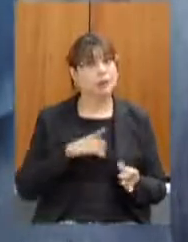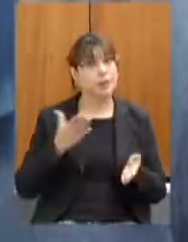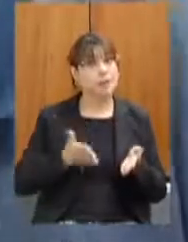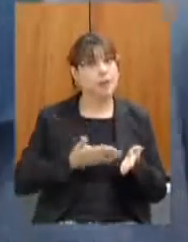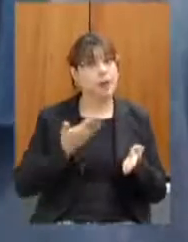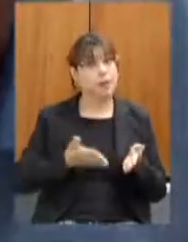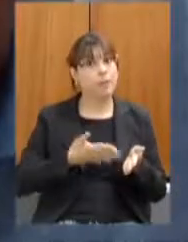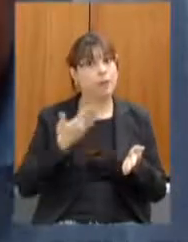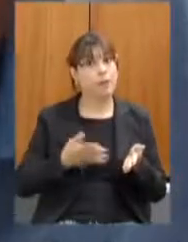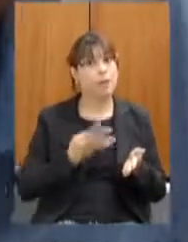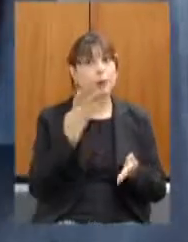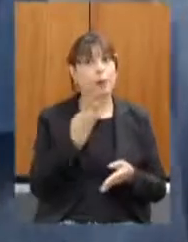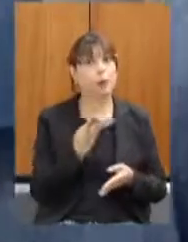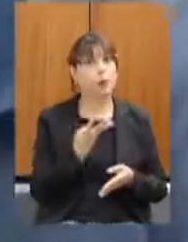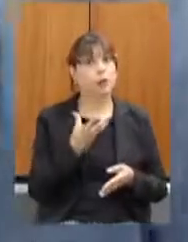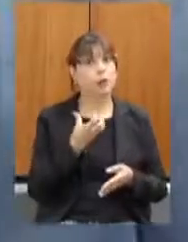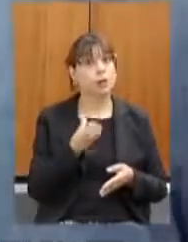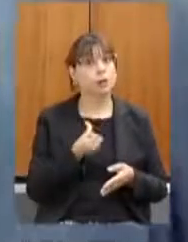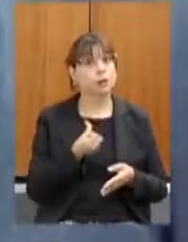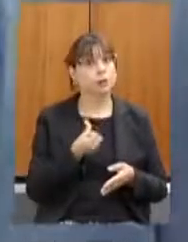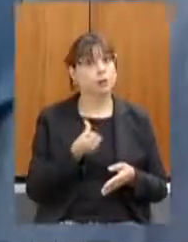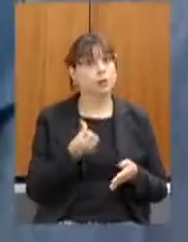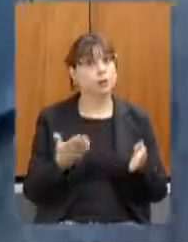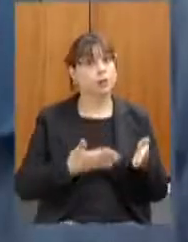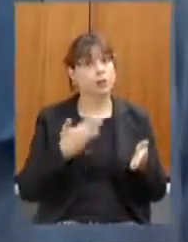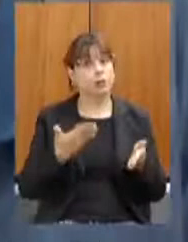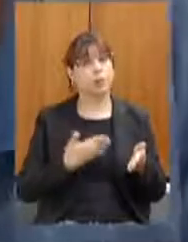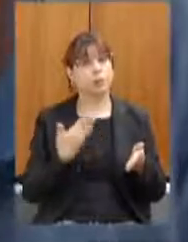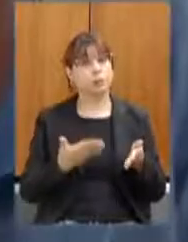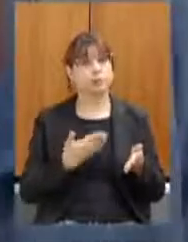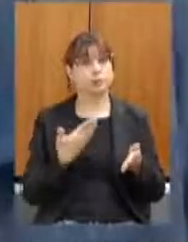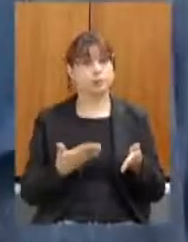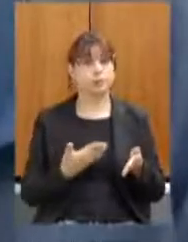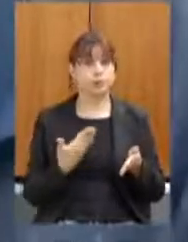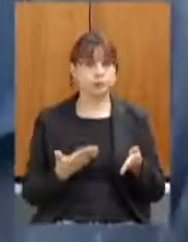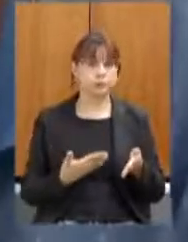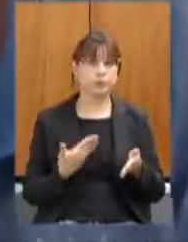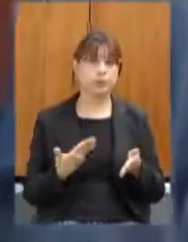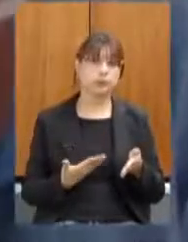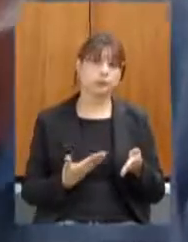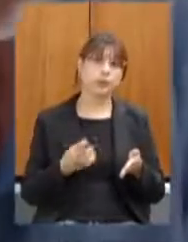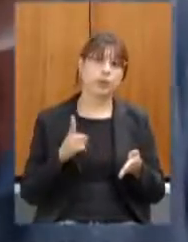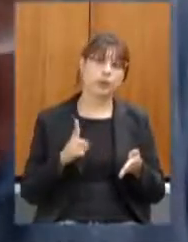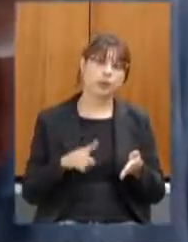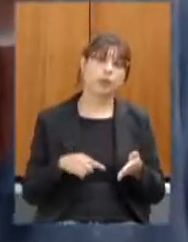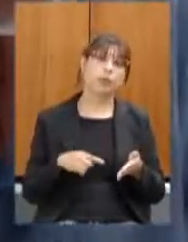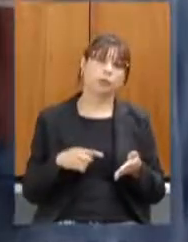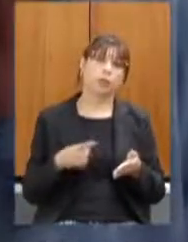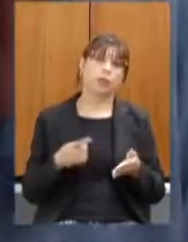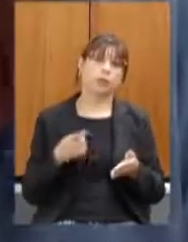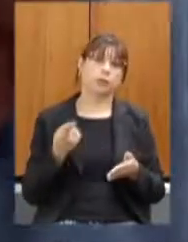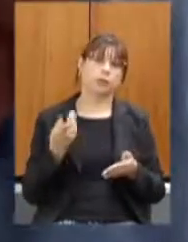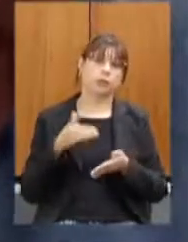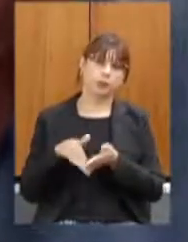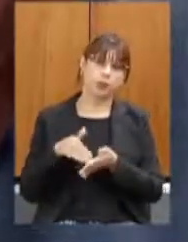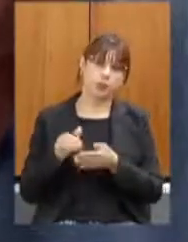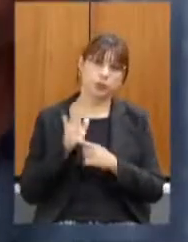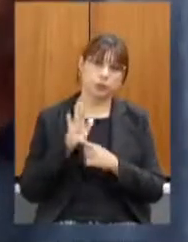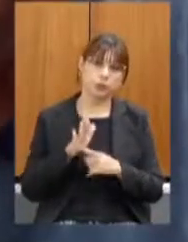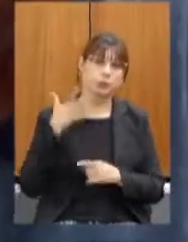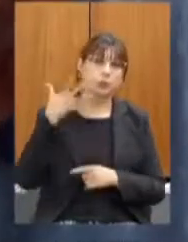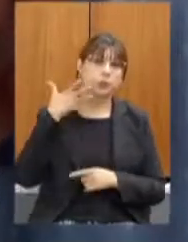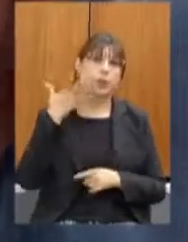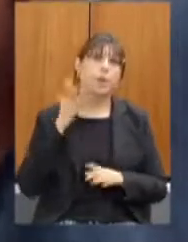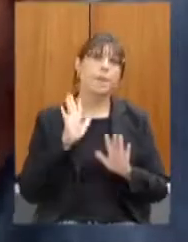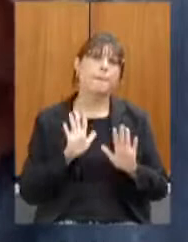que com coisas na sua conferência aí brilhante nós queremos agradecer por isso mas o